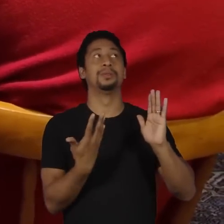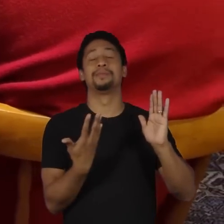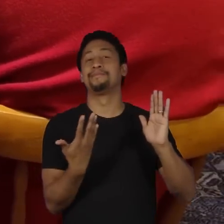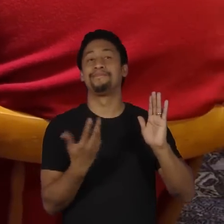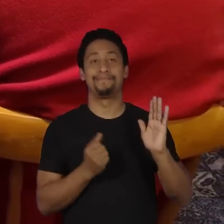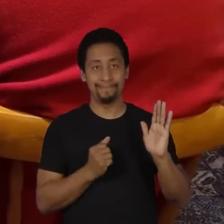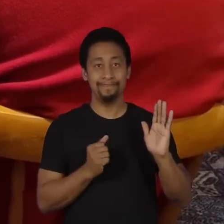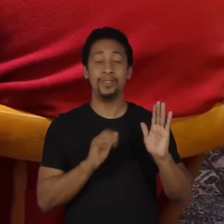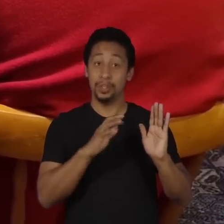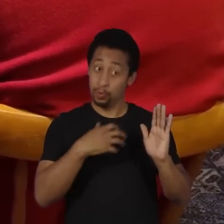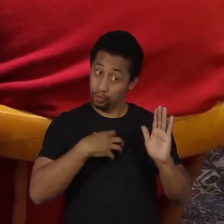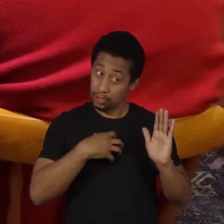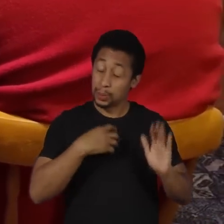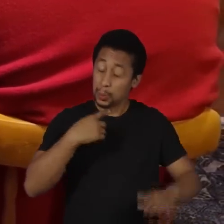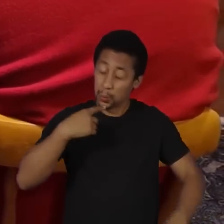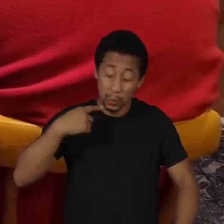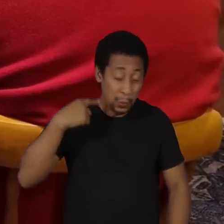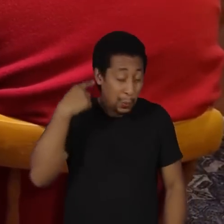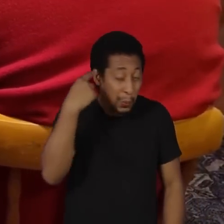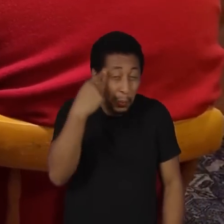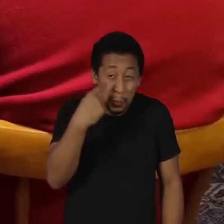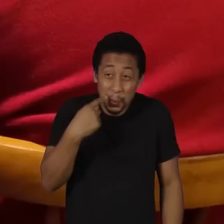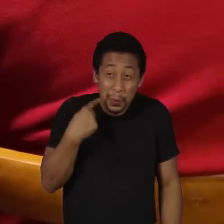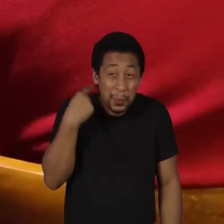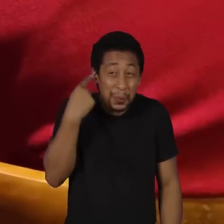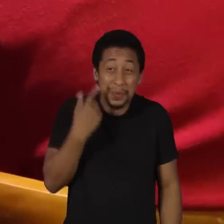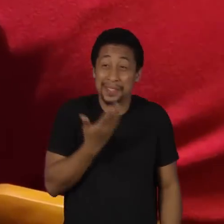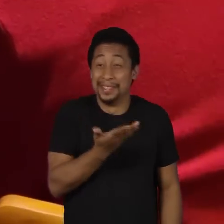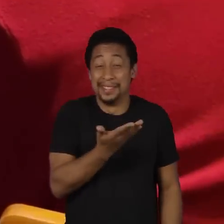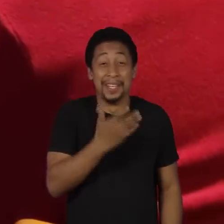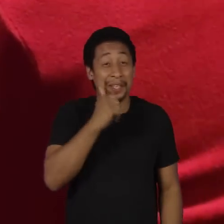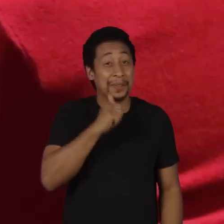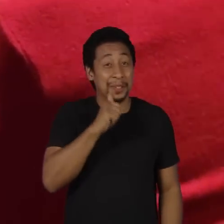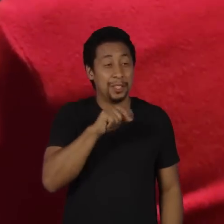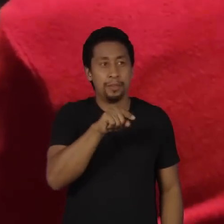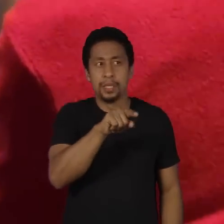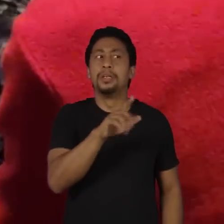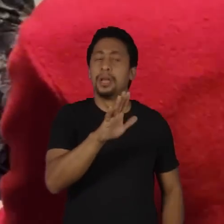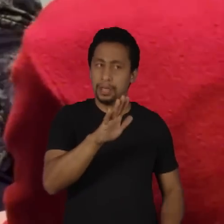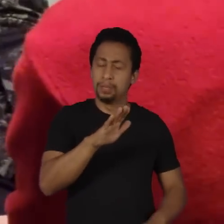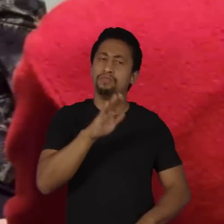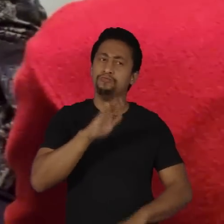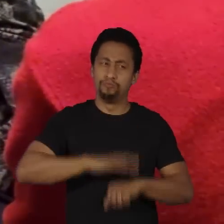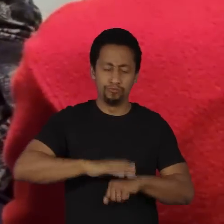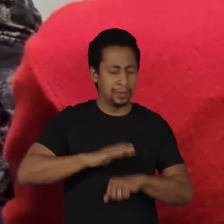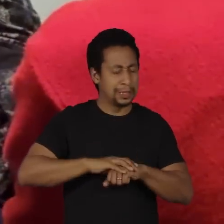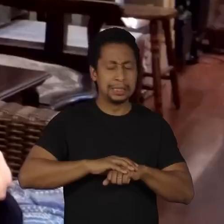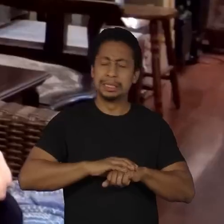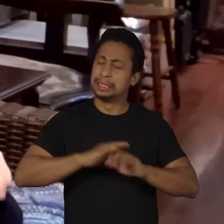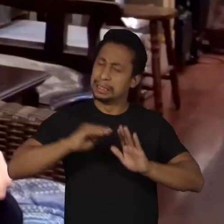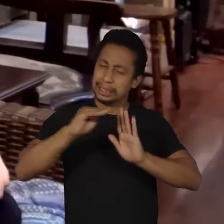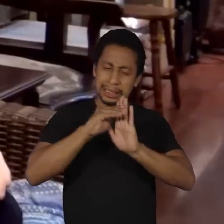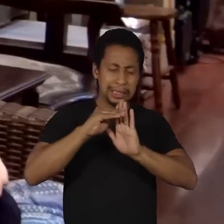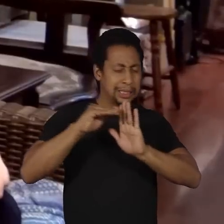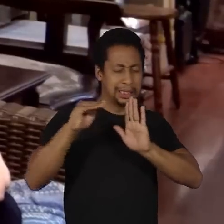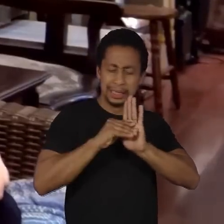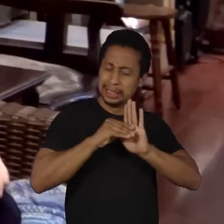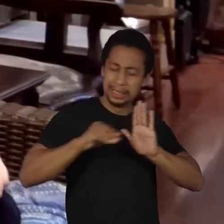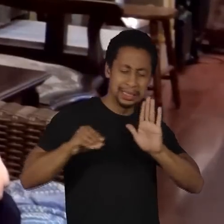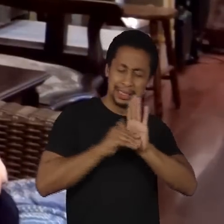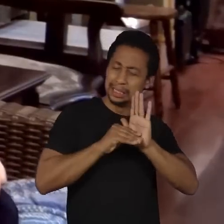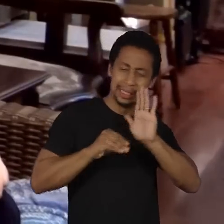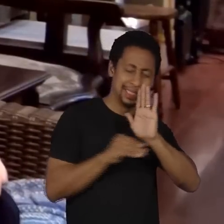A muito louca Maria Alice Vergueiro foi a pessoa mais disciplinada que eu conheci na vida.